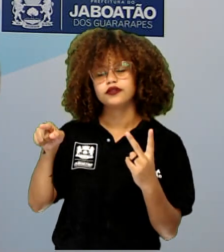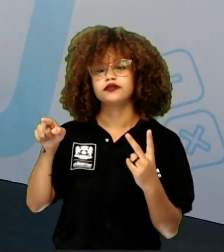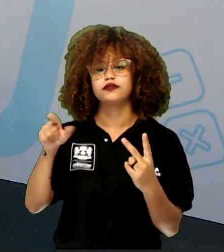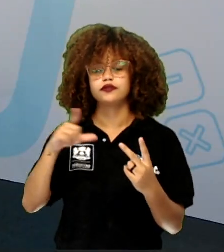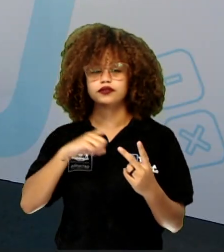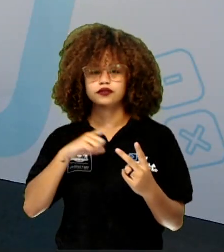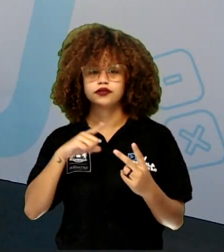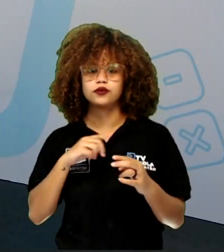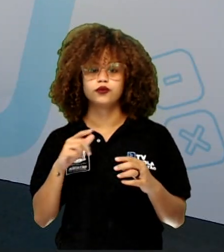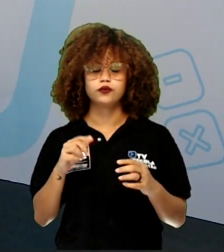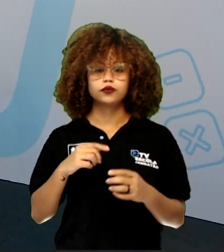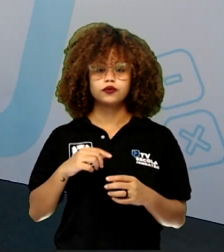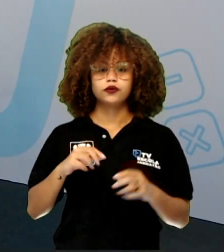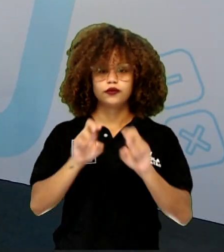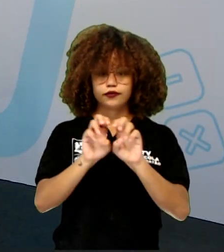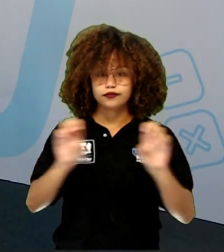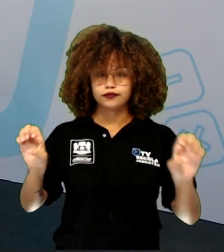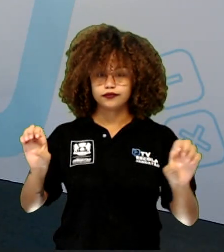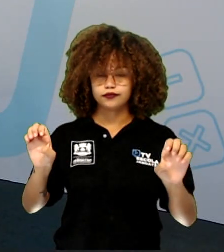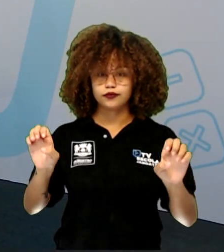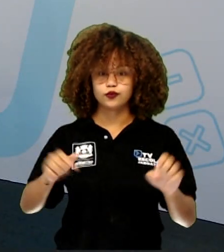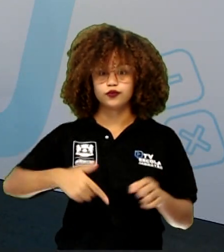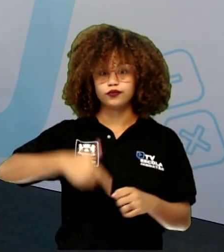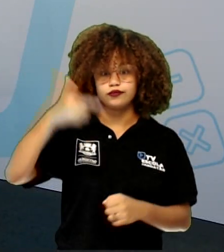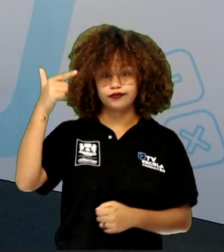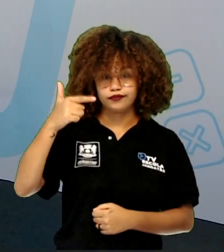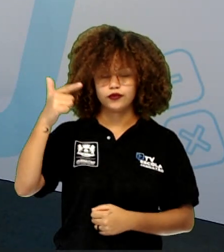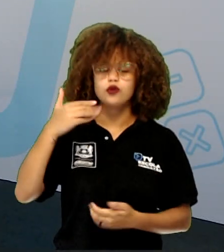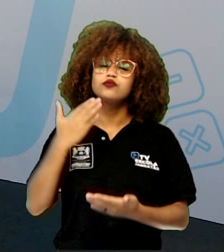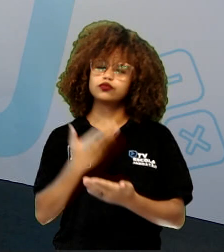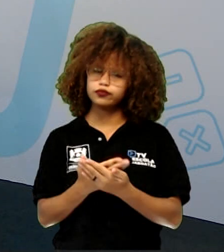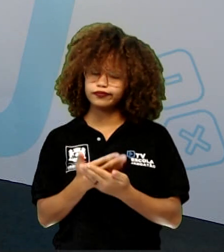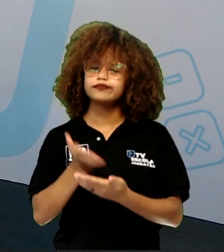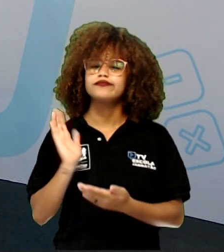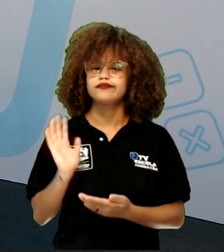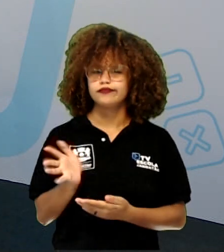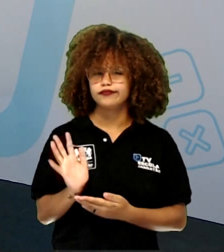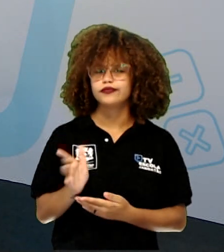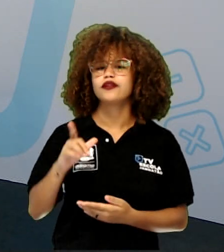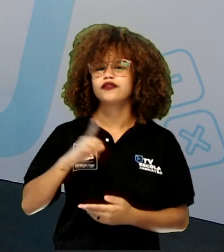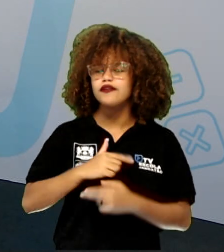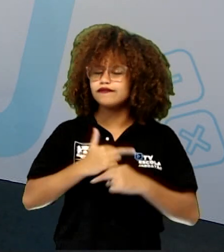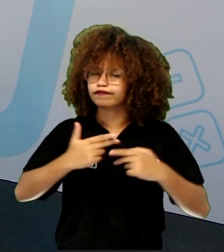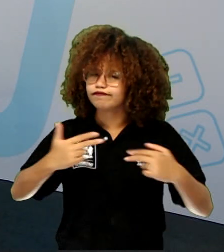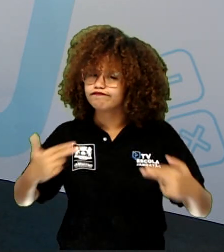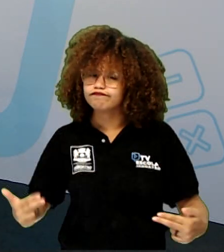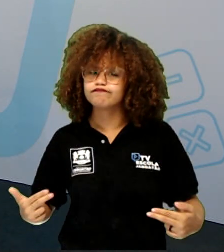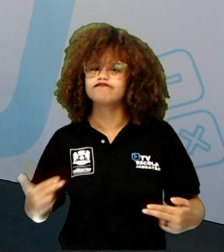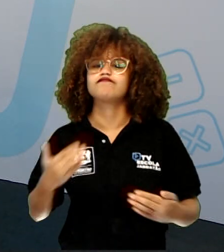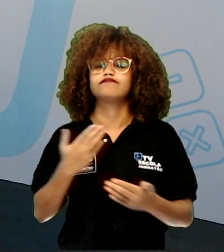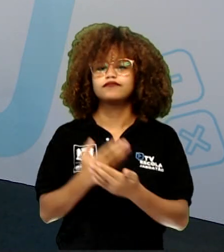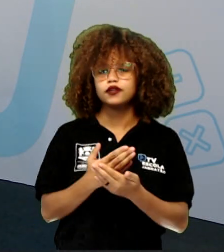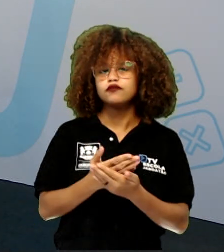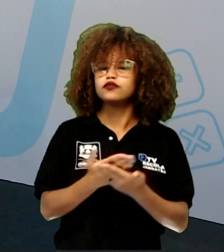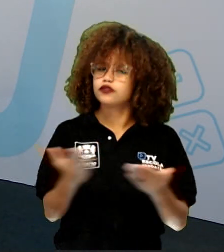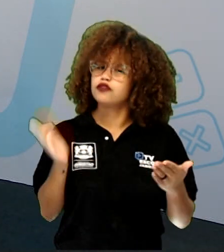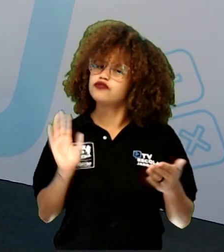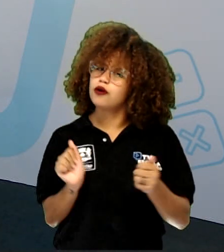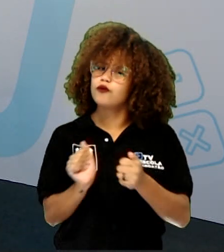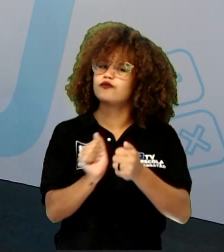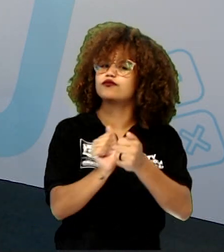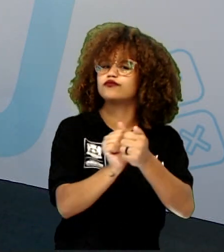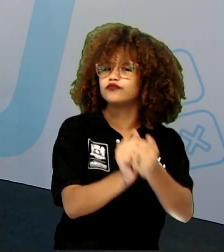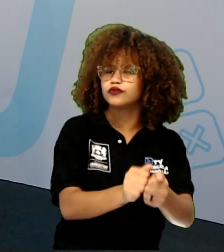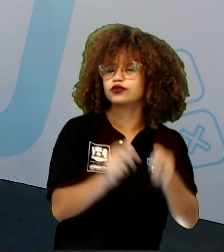de uma equação do segundo grau estudamos equações tivemos várias aulas E vocês estão acompanhando